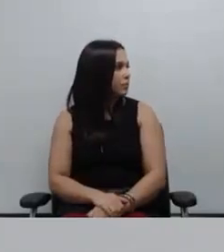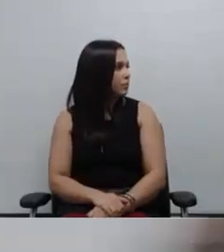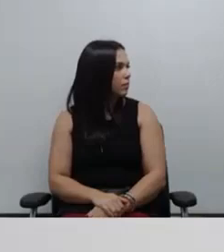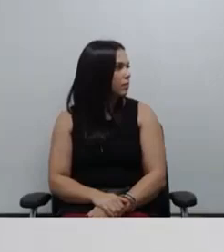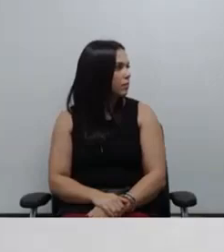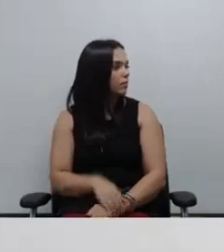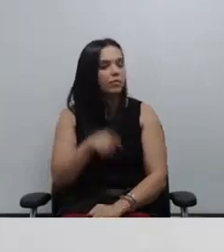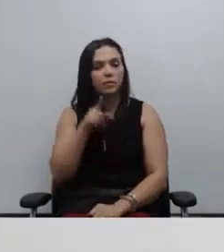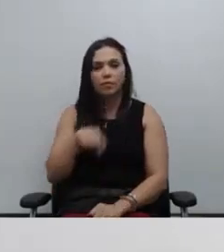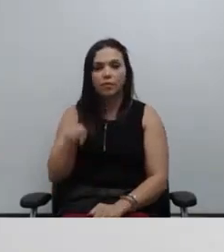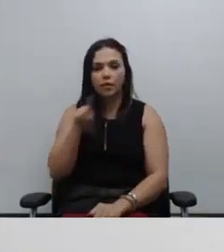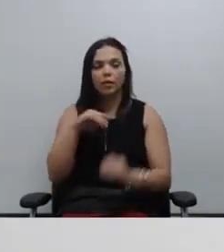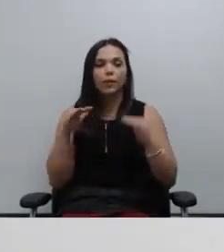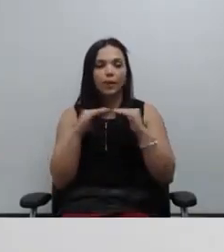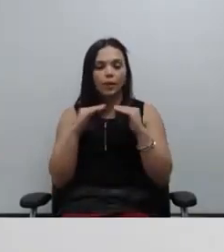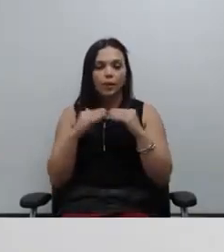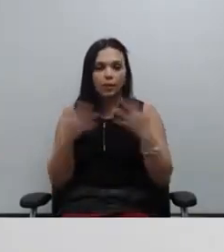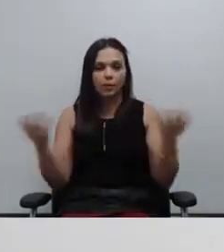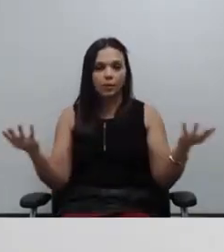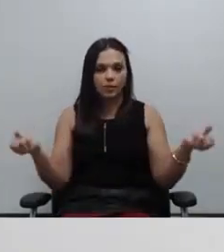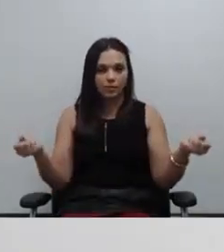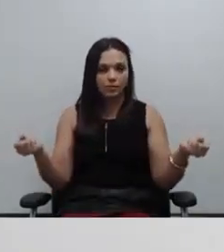Eles que concordam permaneçam como estão?